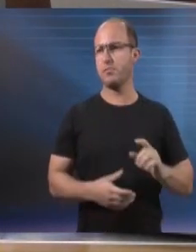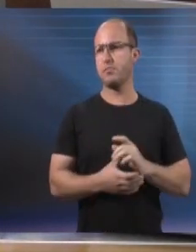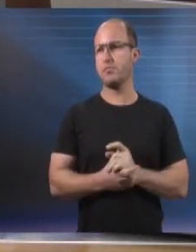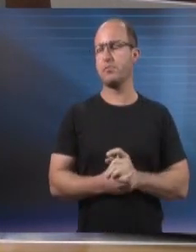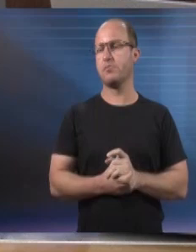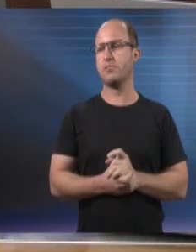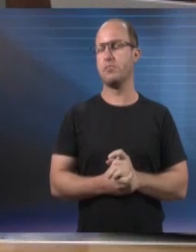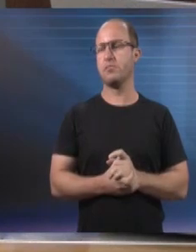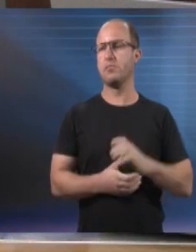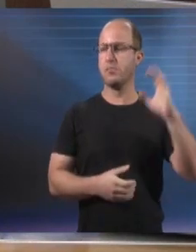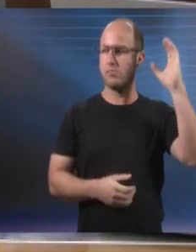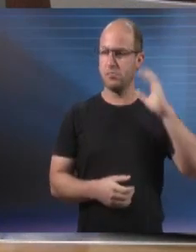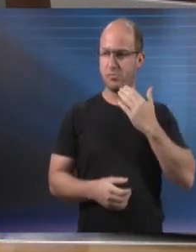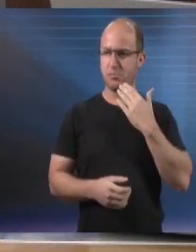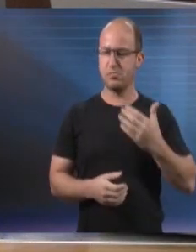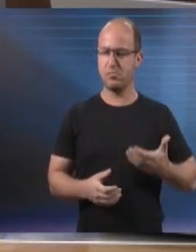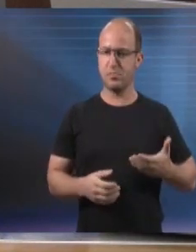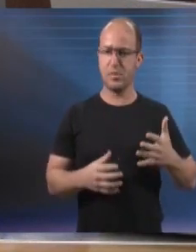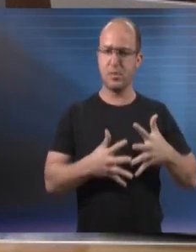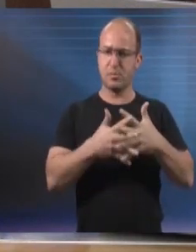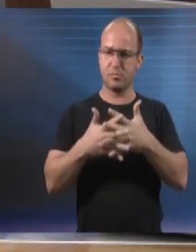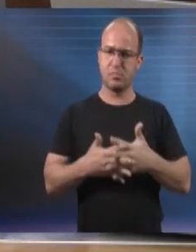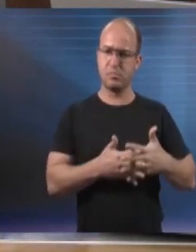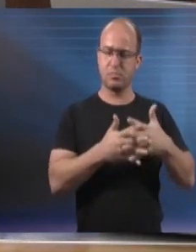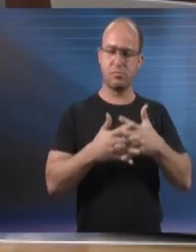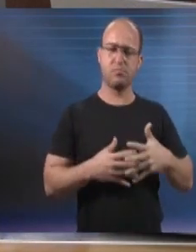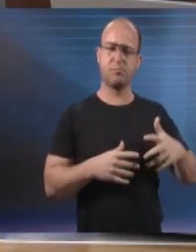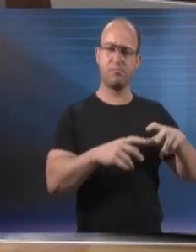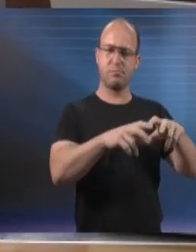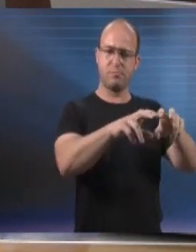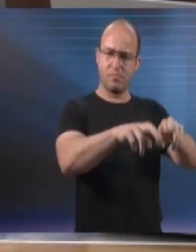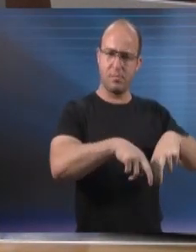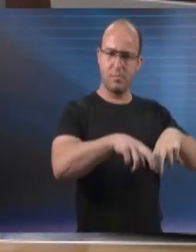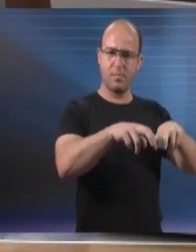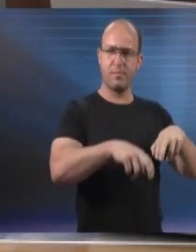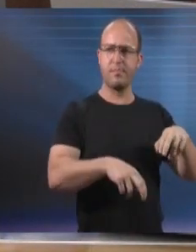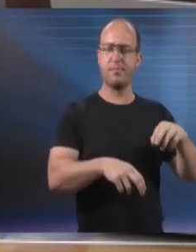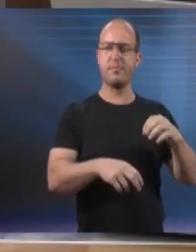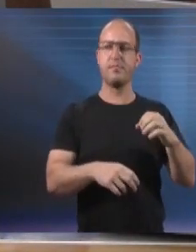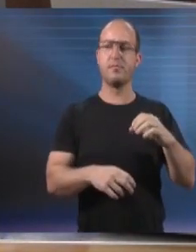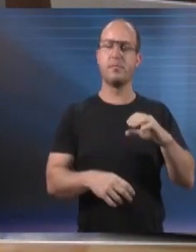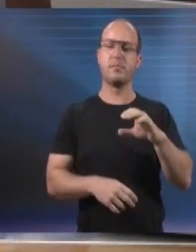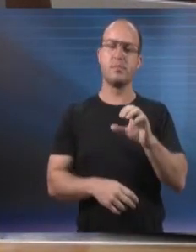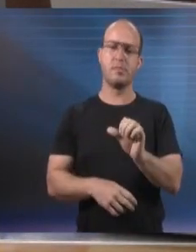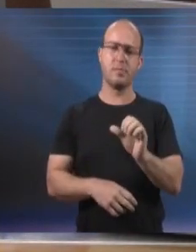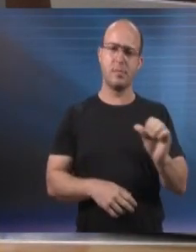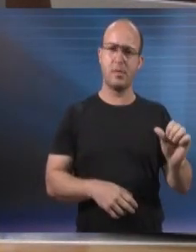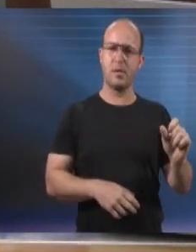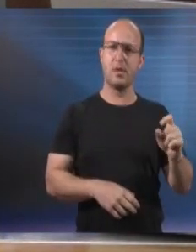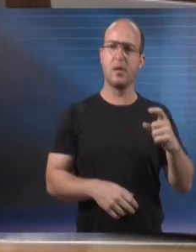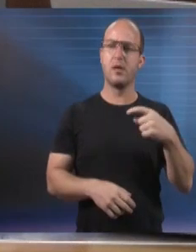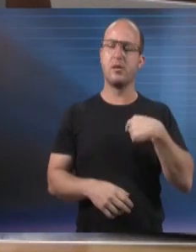solicita aquisição de um trator para a colônia de pescadores e agricultores Z66, no município de Alexandria.